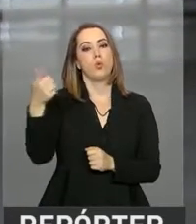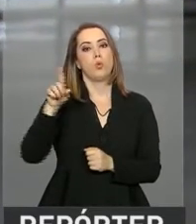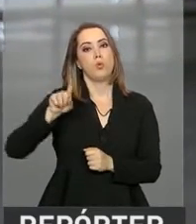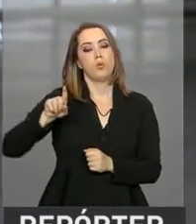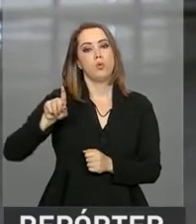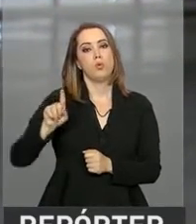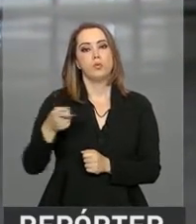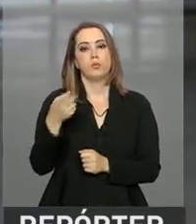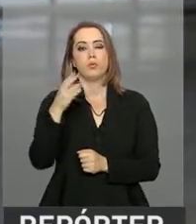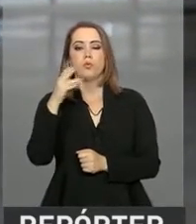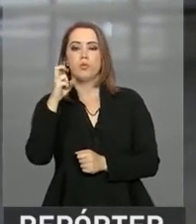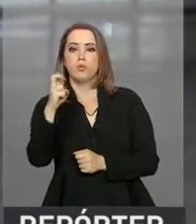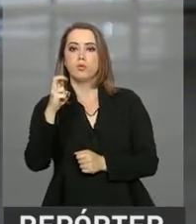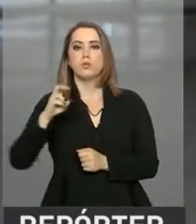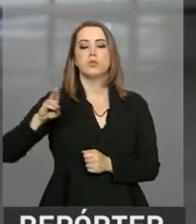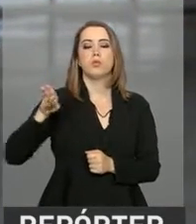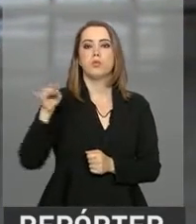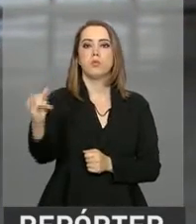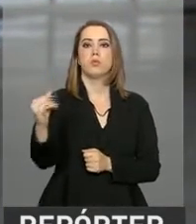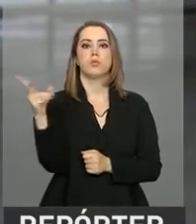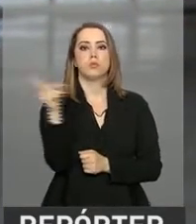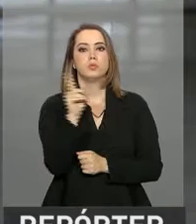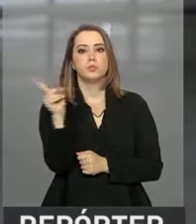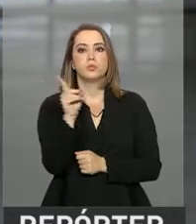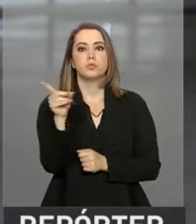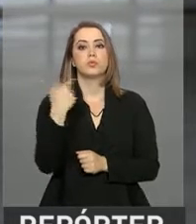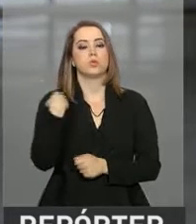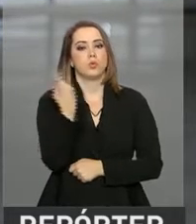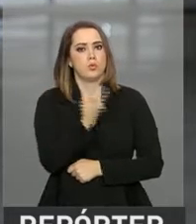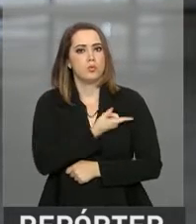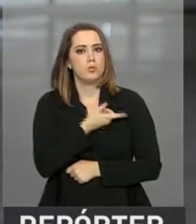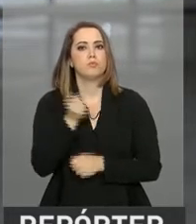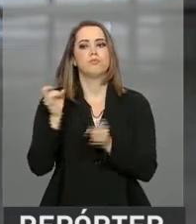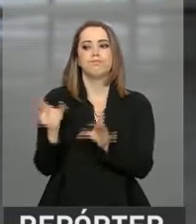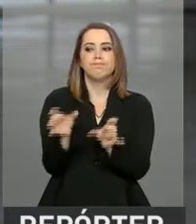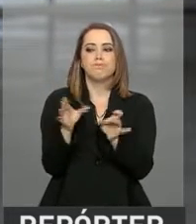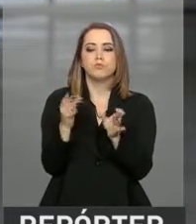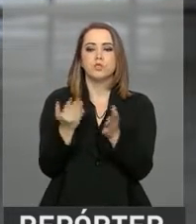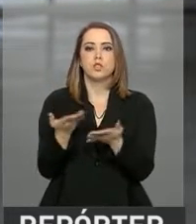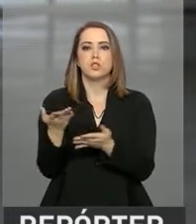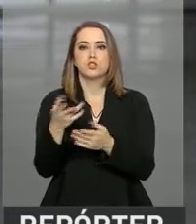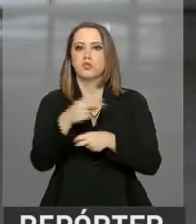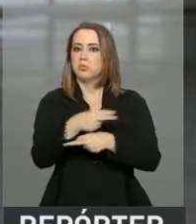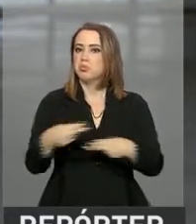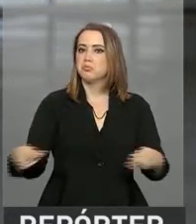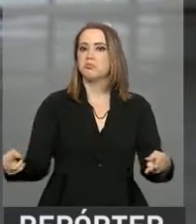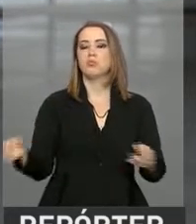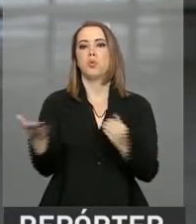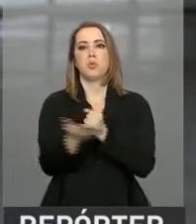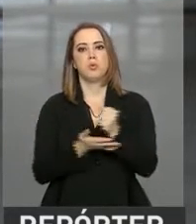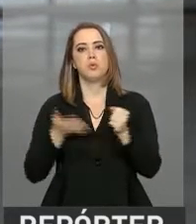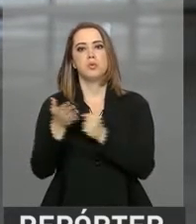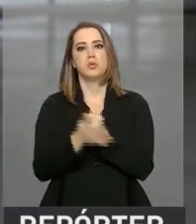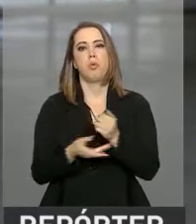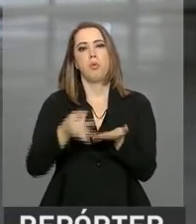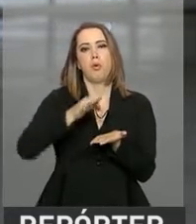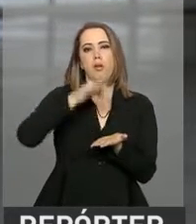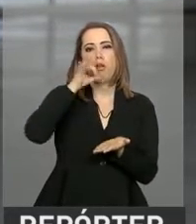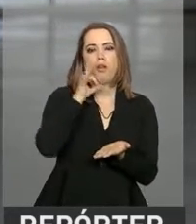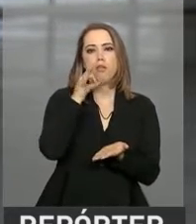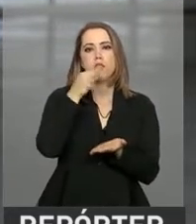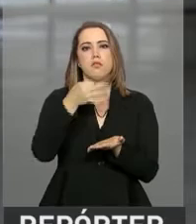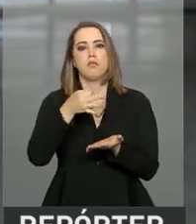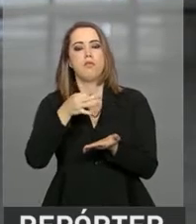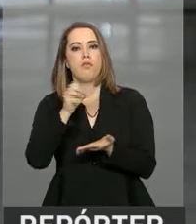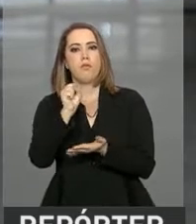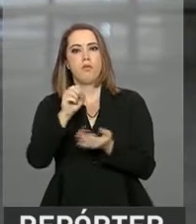US$ 1,5 bilhão. Em relação à primeira semana, aumentamos tanto as vendas de produtos básicos, como café, soja, minério de ferro e petróleo